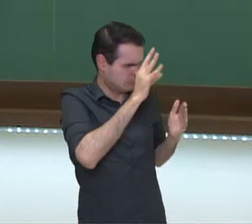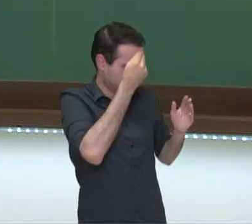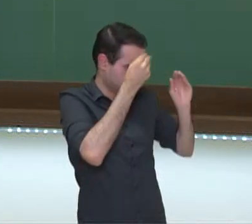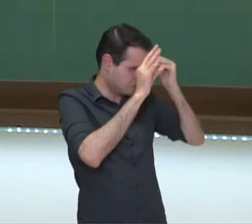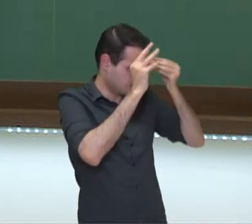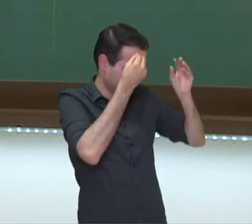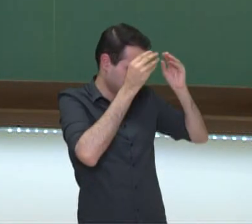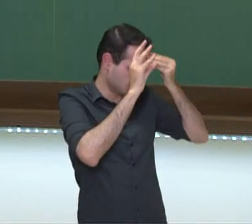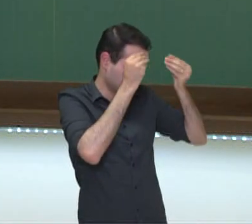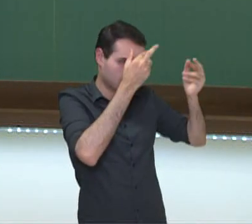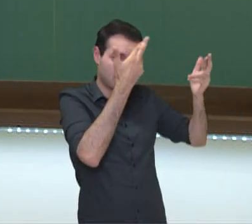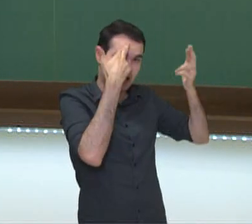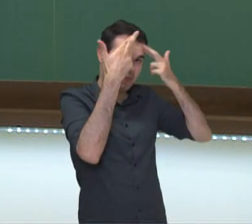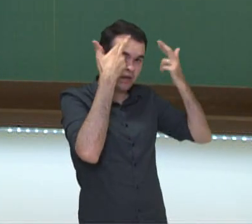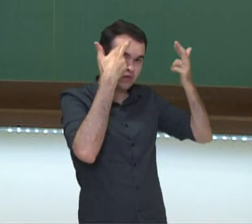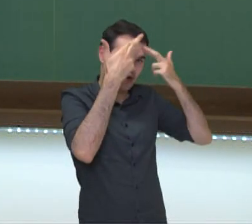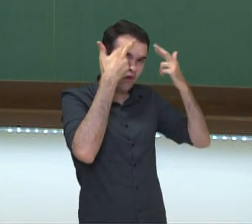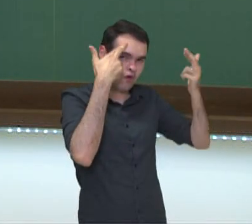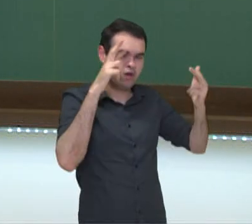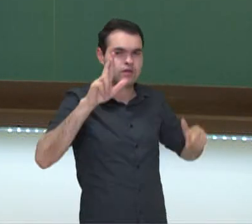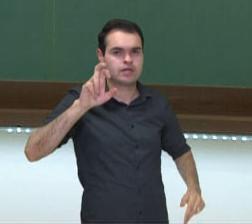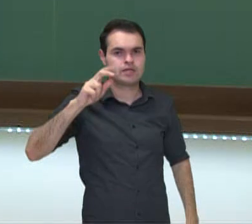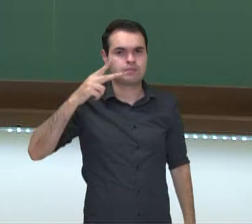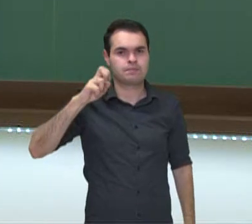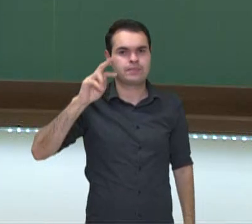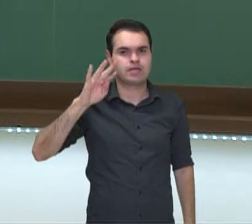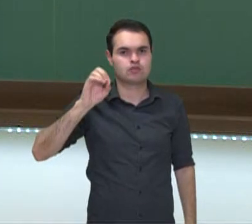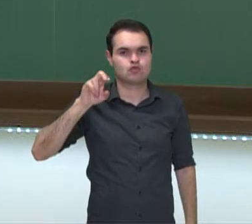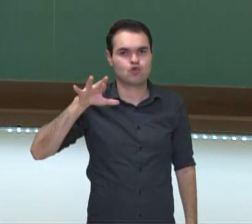isso torna a nossa fala muito mais bacana.